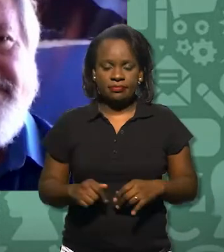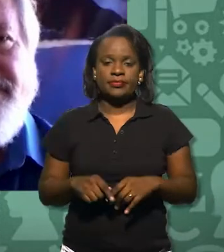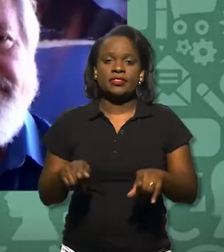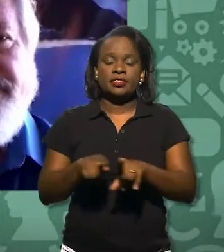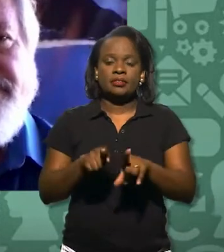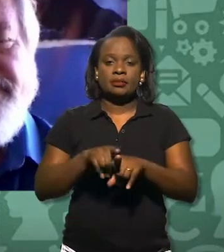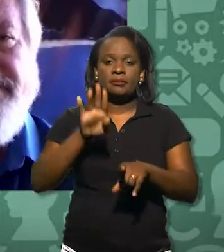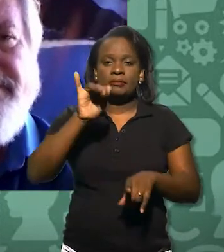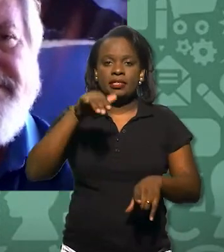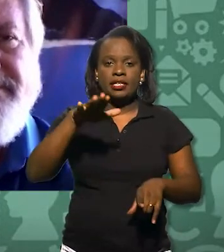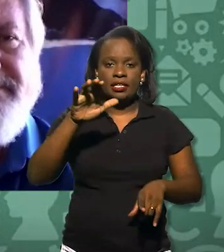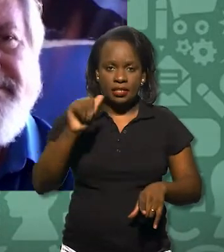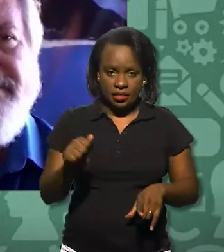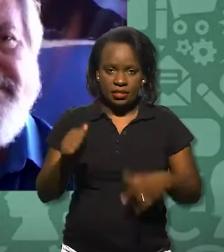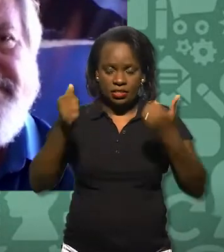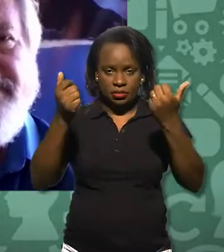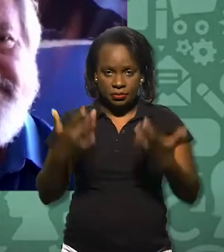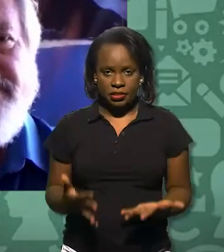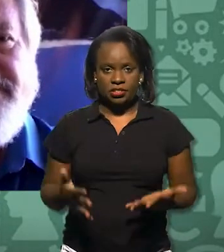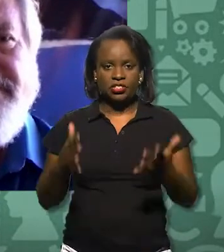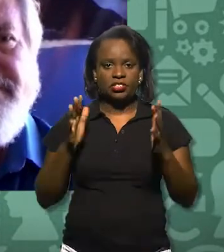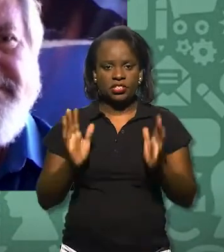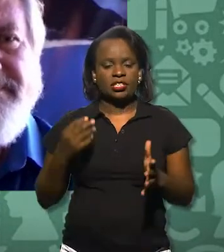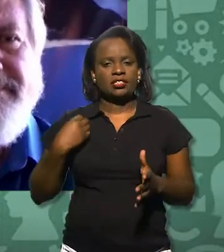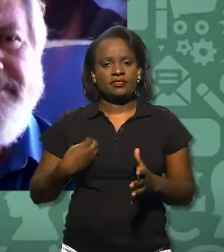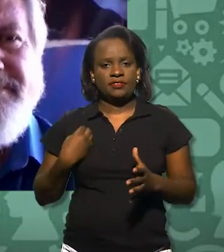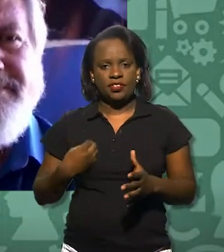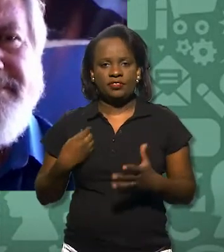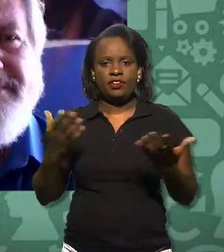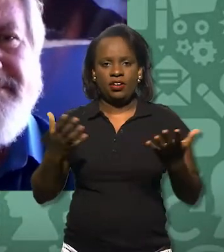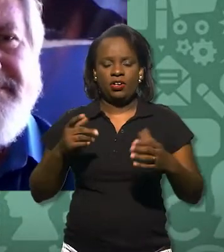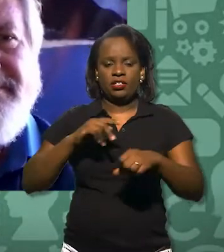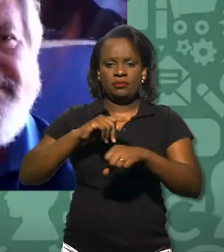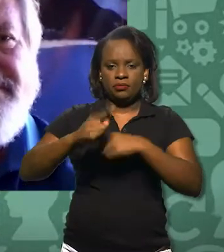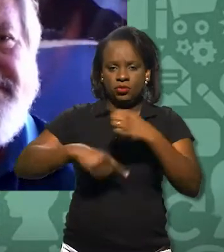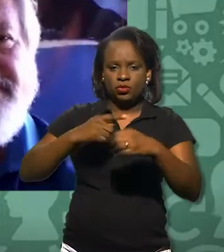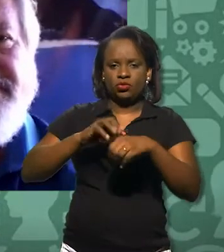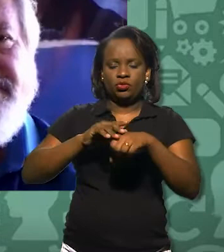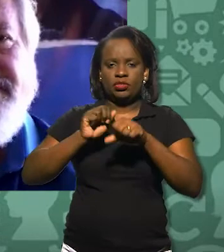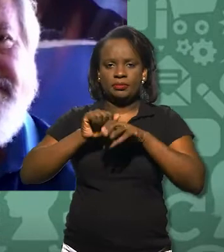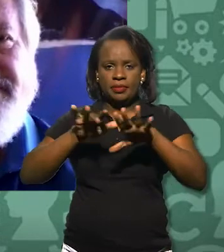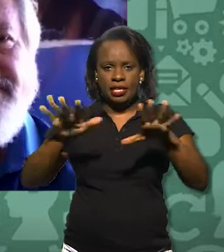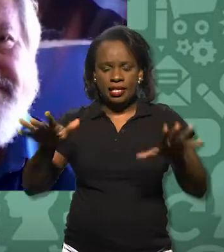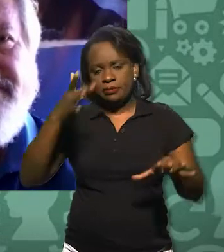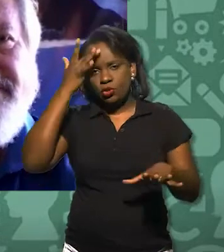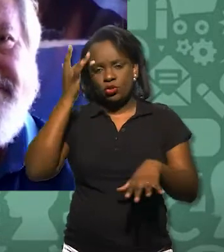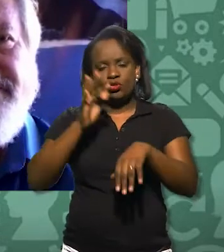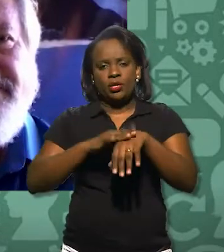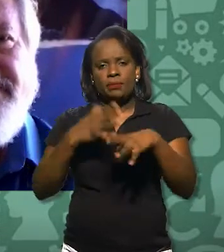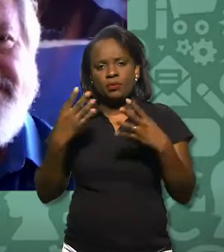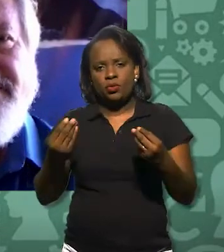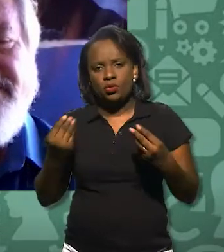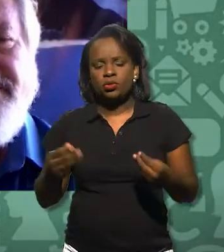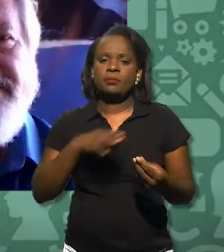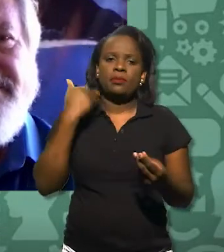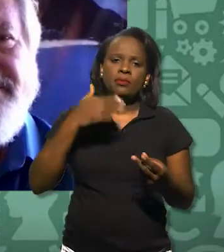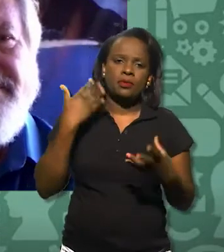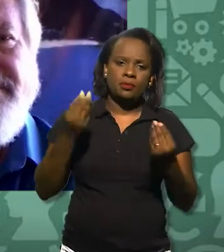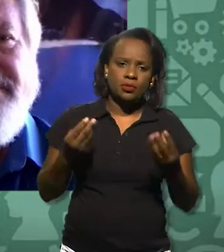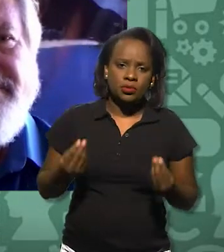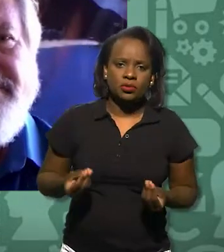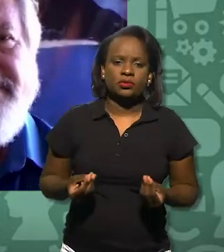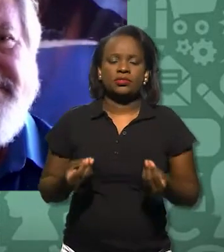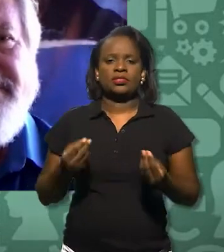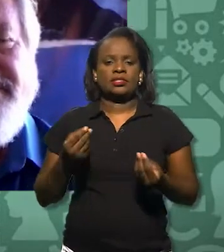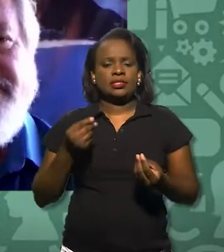Agora, Bianca, vamos falar então, já que a gente está vivendo uma pandemia, né? Muitos números de doentes, muitos números de